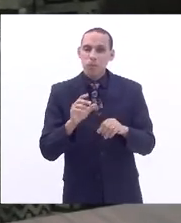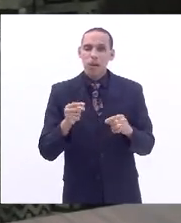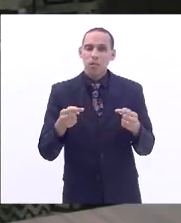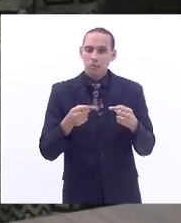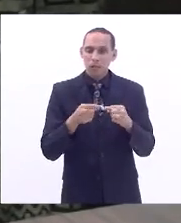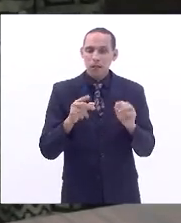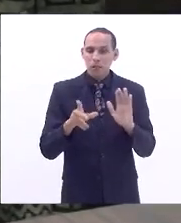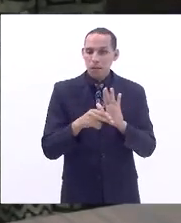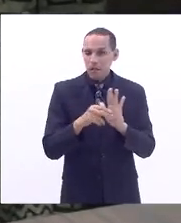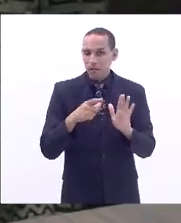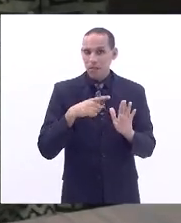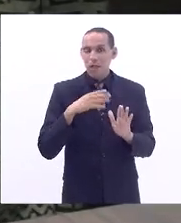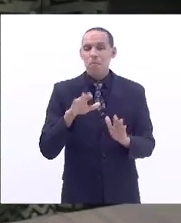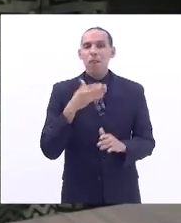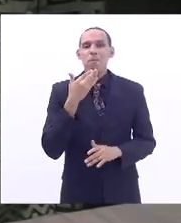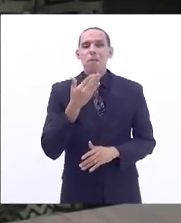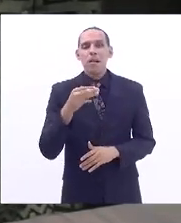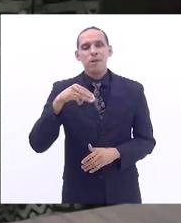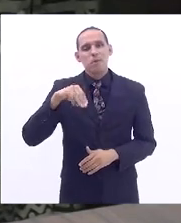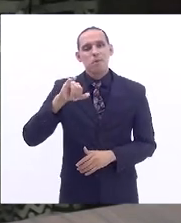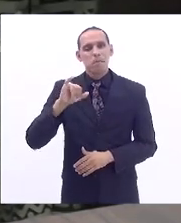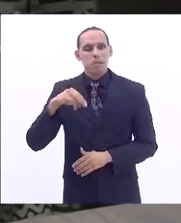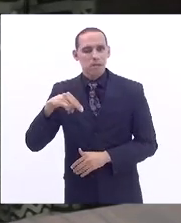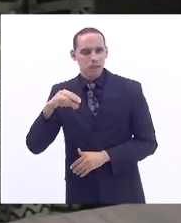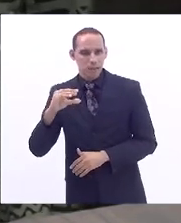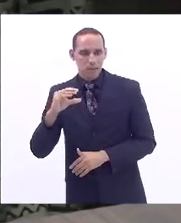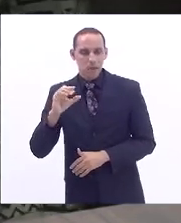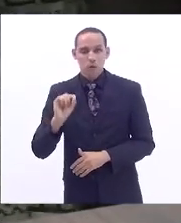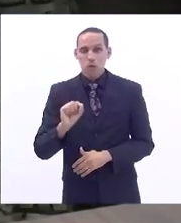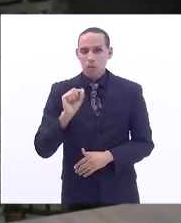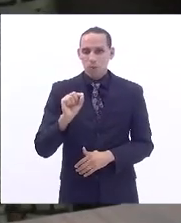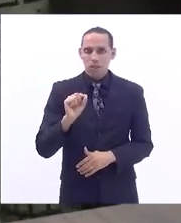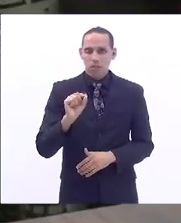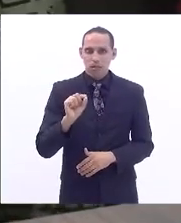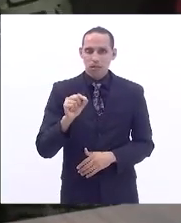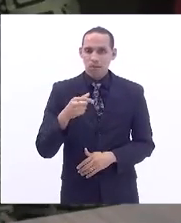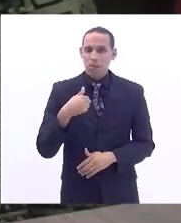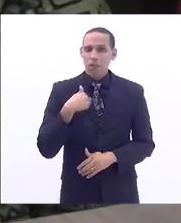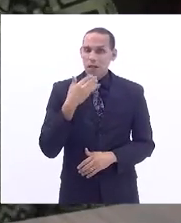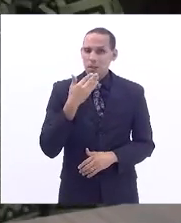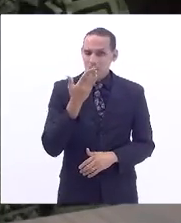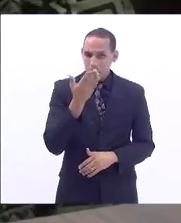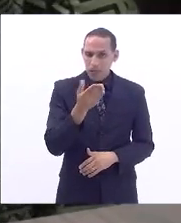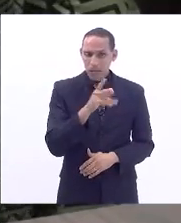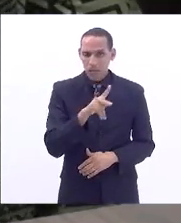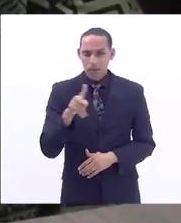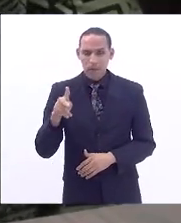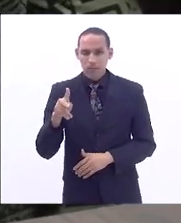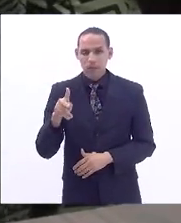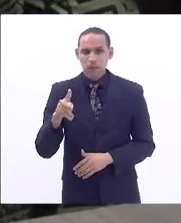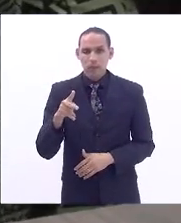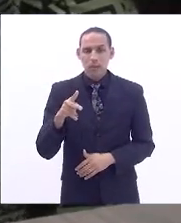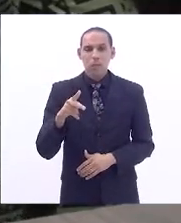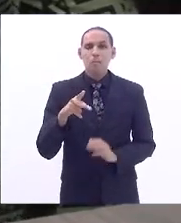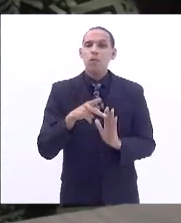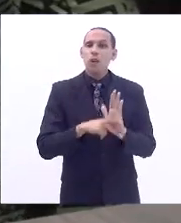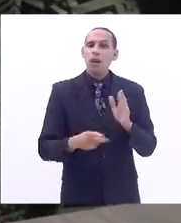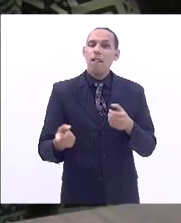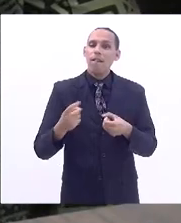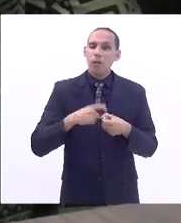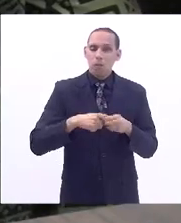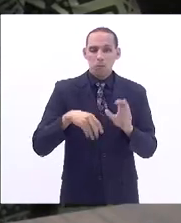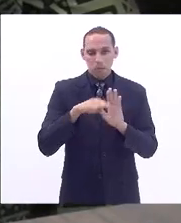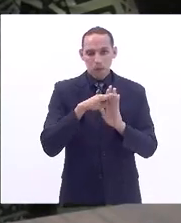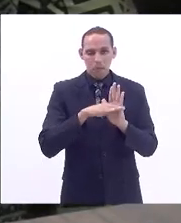emendas mas solicitei o deputado Carlos minc que E aí eu quero pedir a vossa excelência projeto só voltasse